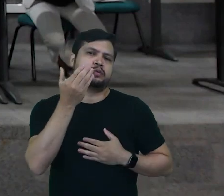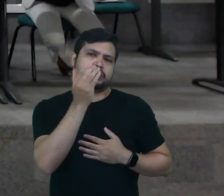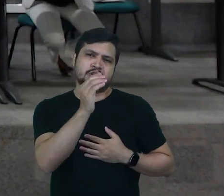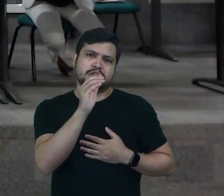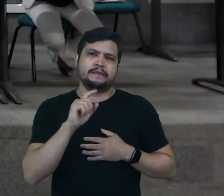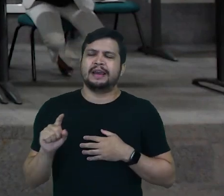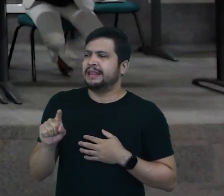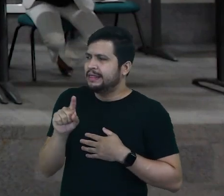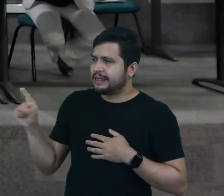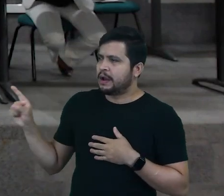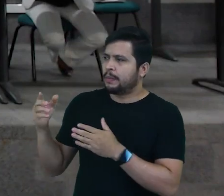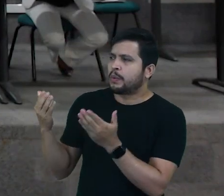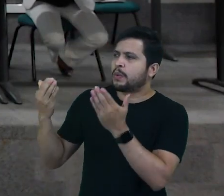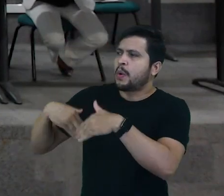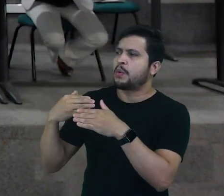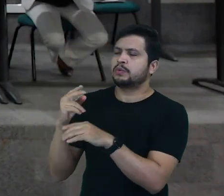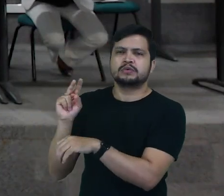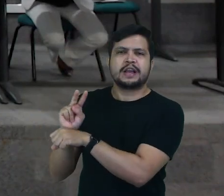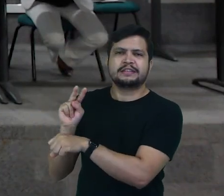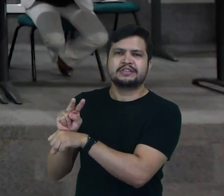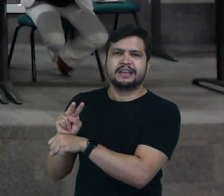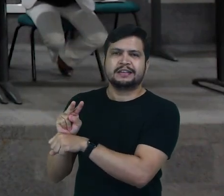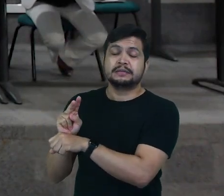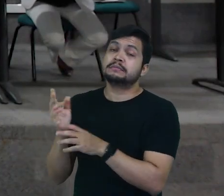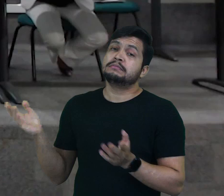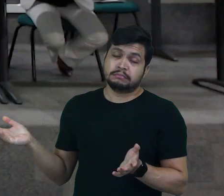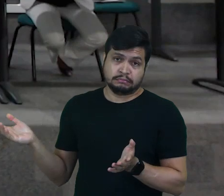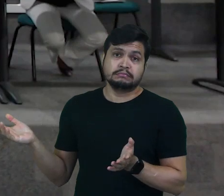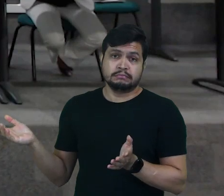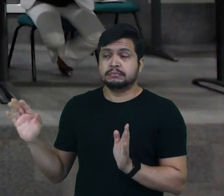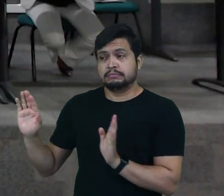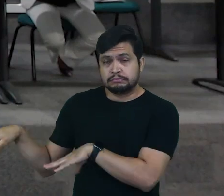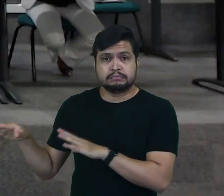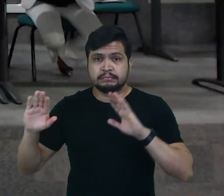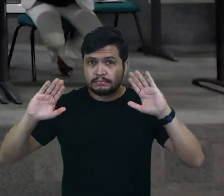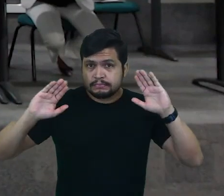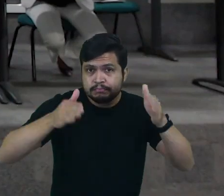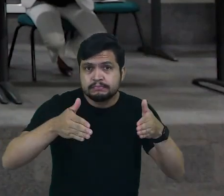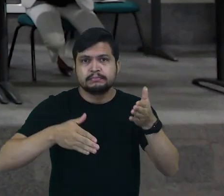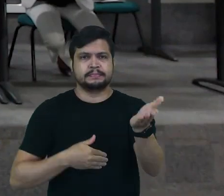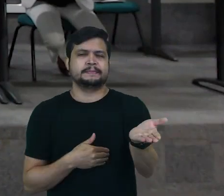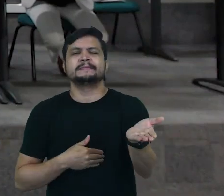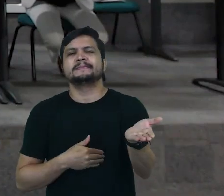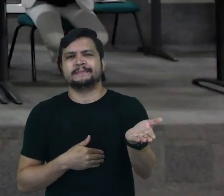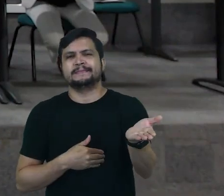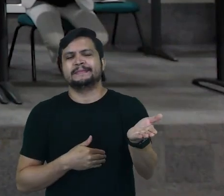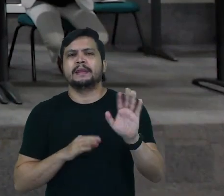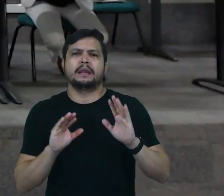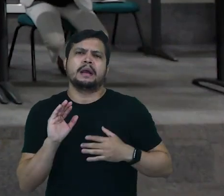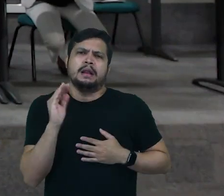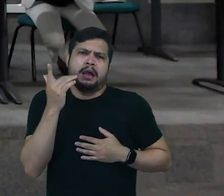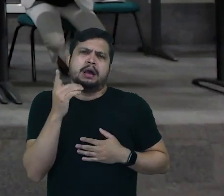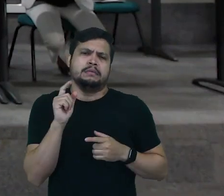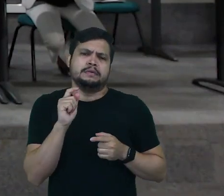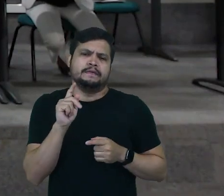e não para o concurso de assistente, isso teve uma consequência, né? Claro que a